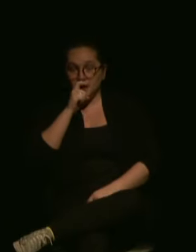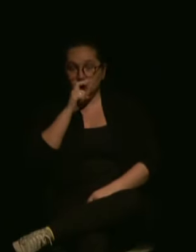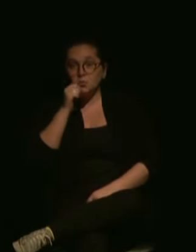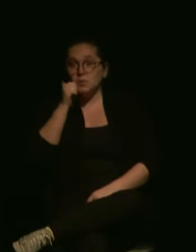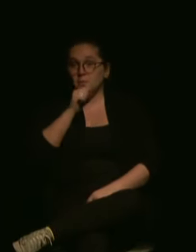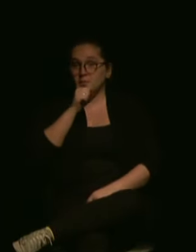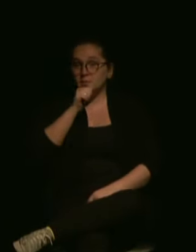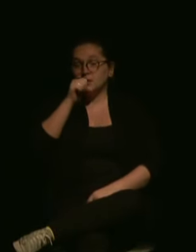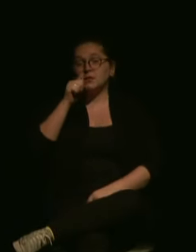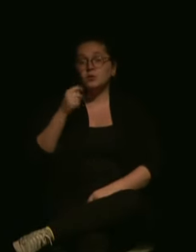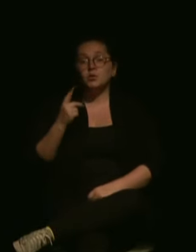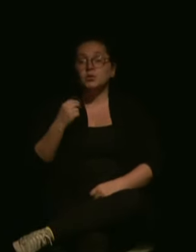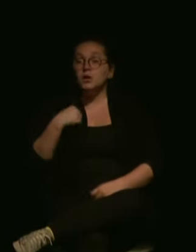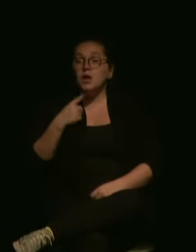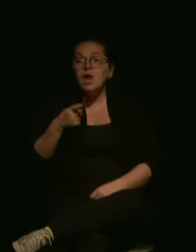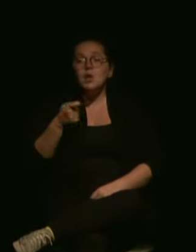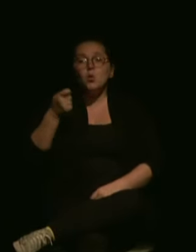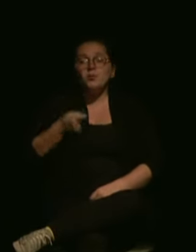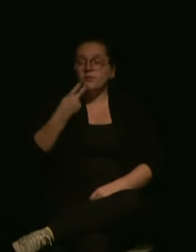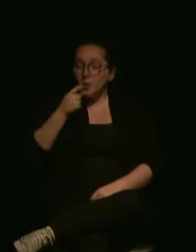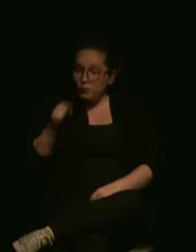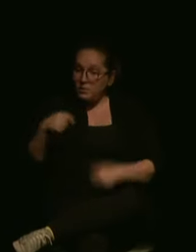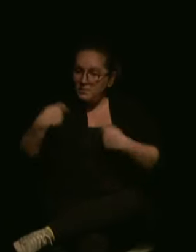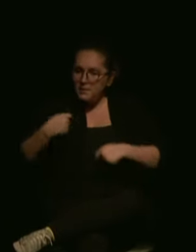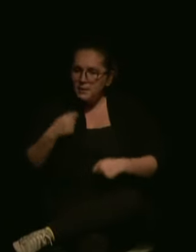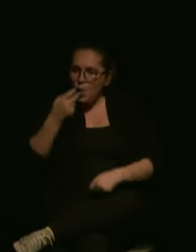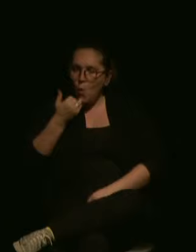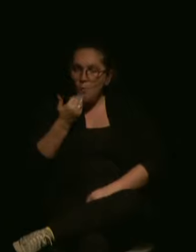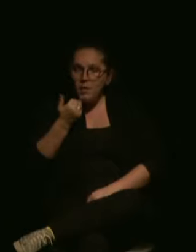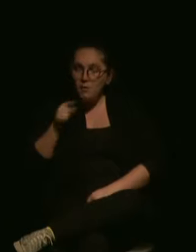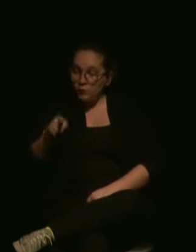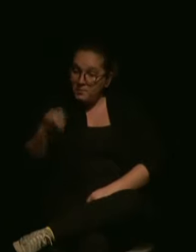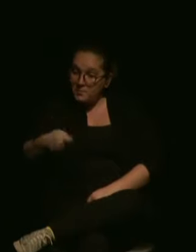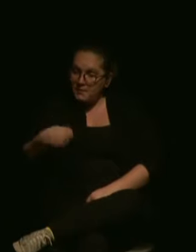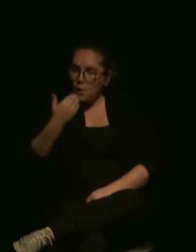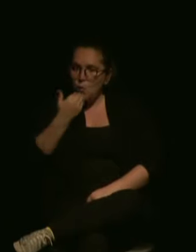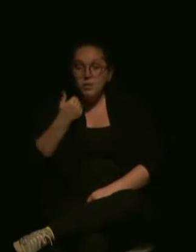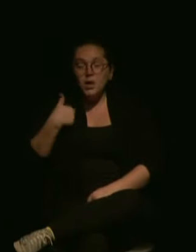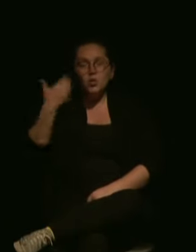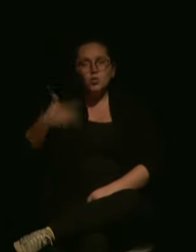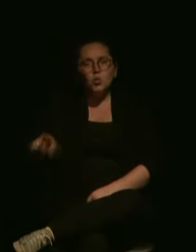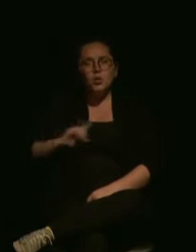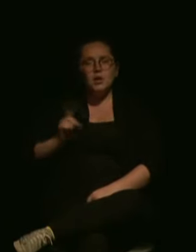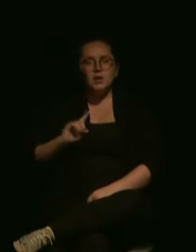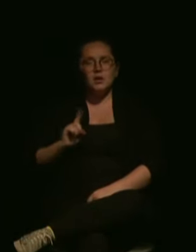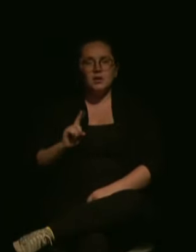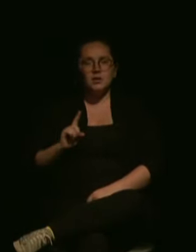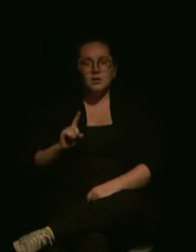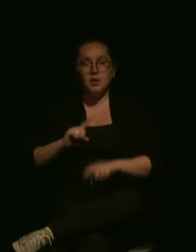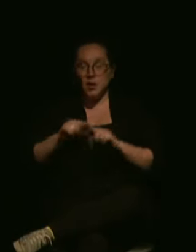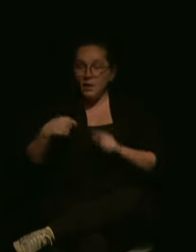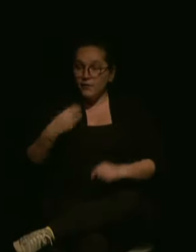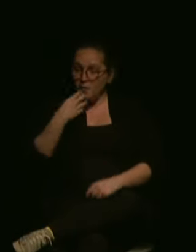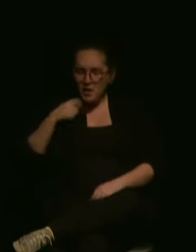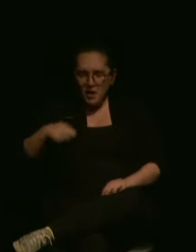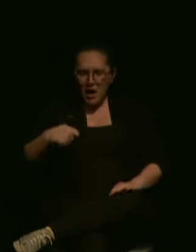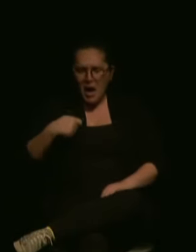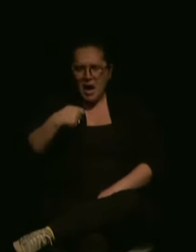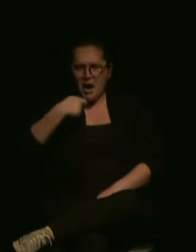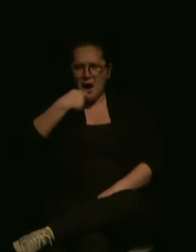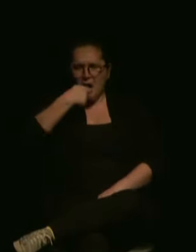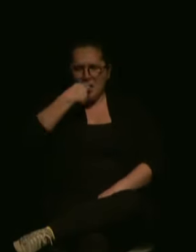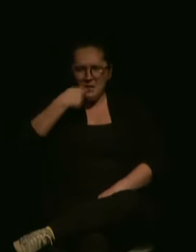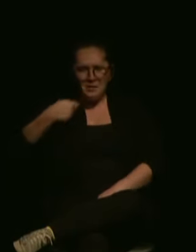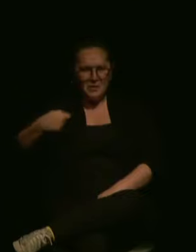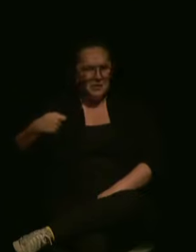madrasta, obrigou eu comer o pão dessa mucunã. Sem eu querer. Botei a primeira colherada na boca e